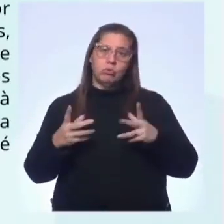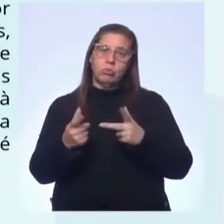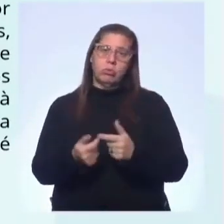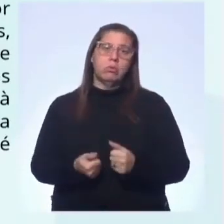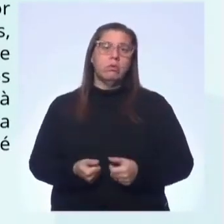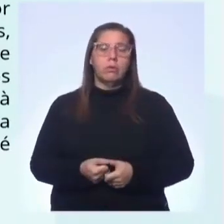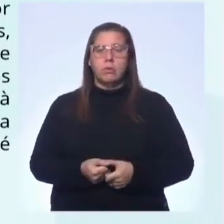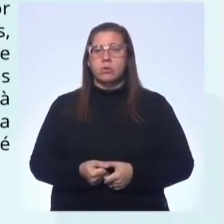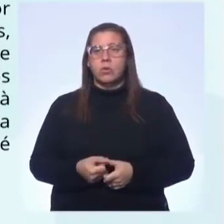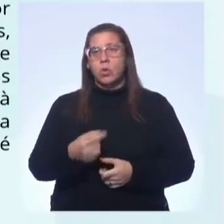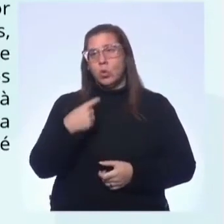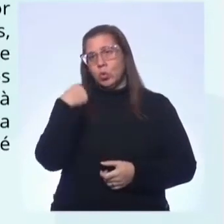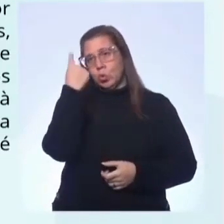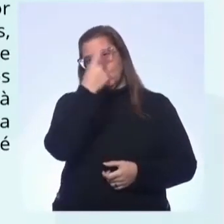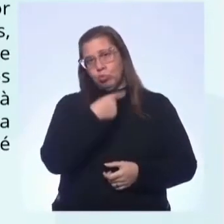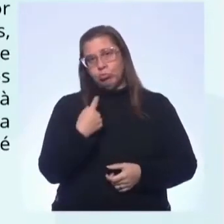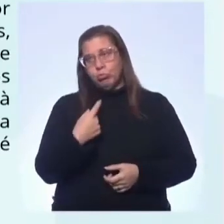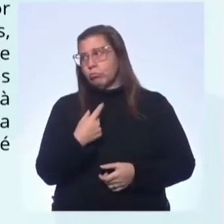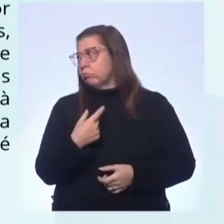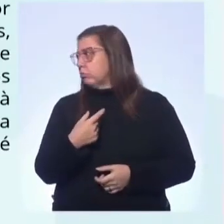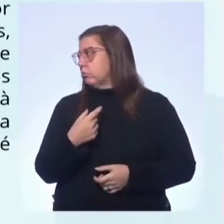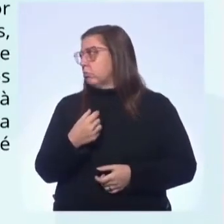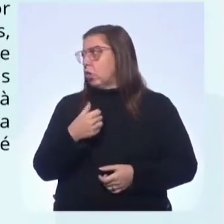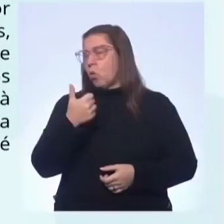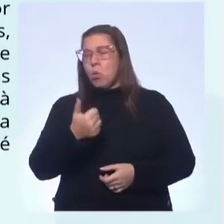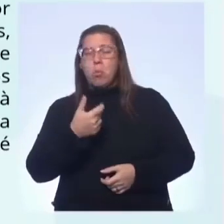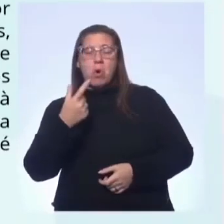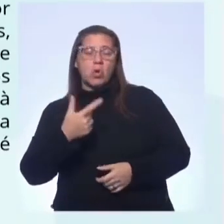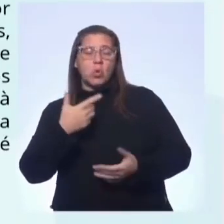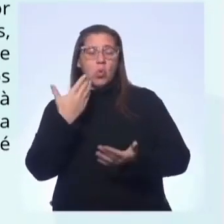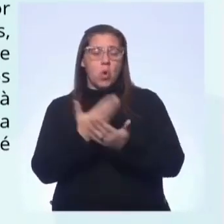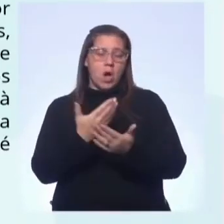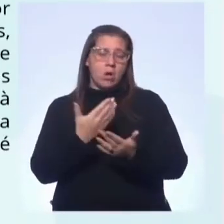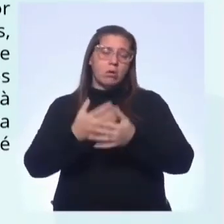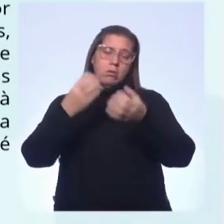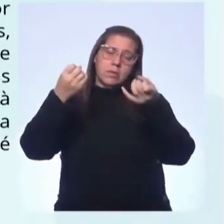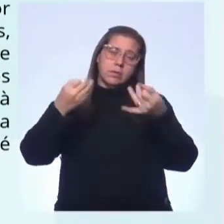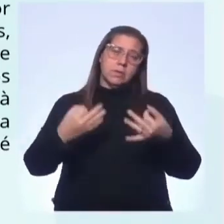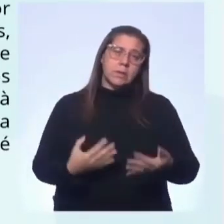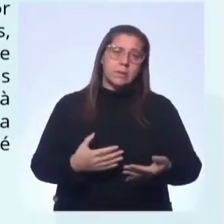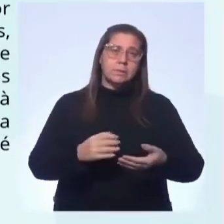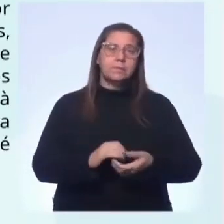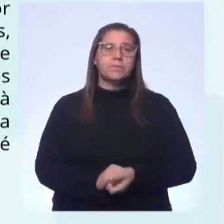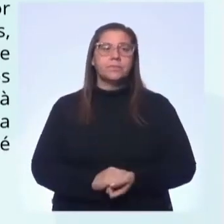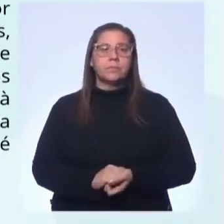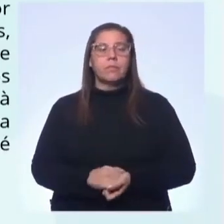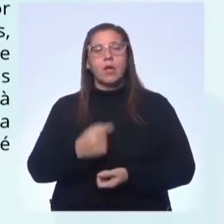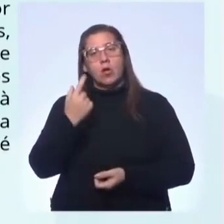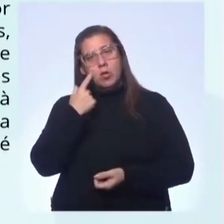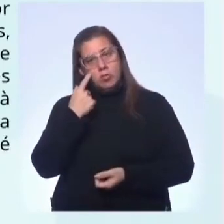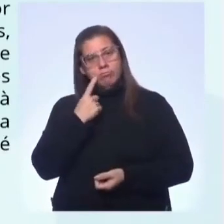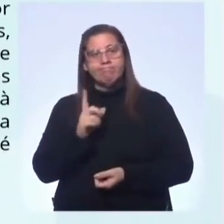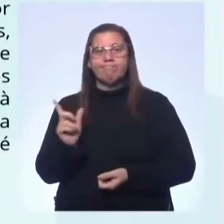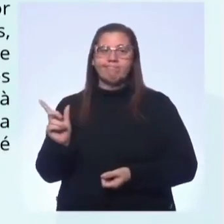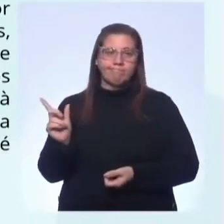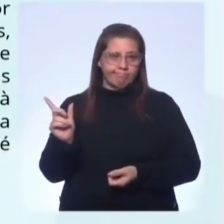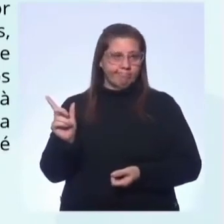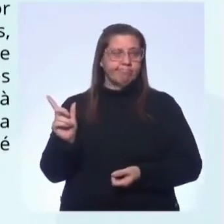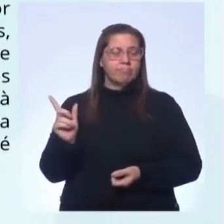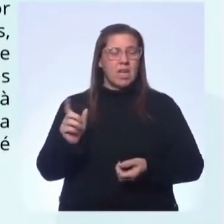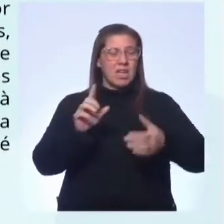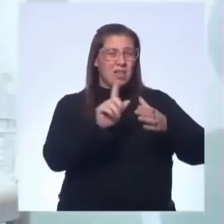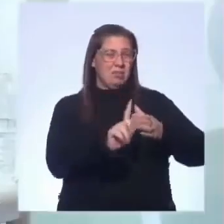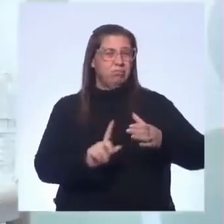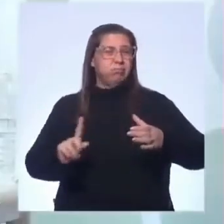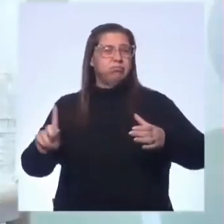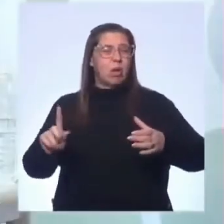né, levaríamos aí 2, 3 aulas para estar falando para vocês. Pode voltar aqui para mim, por gentileza. Então, essa questão aí, né, dessa